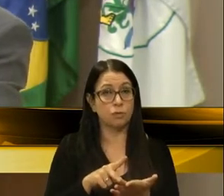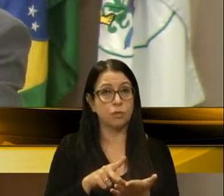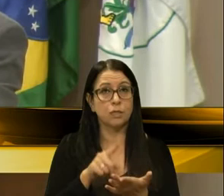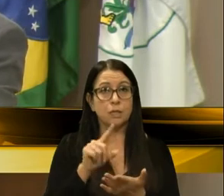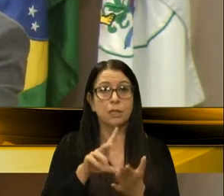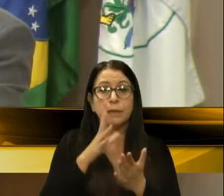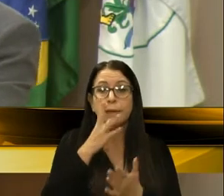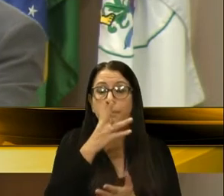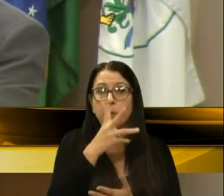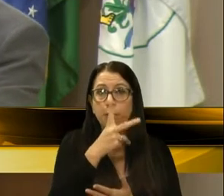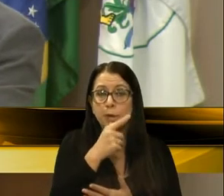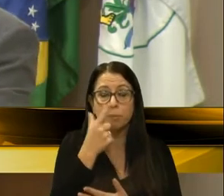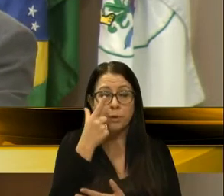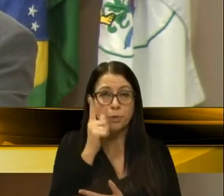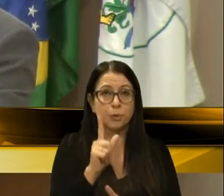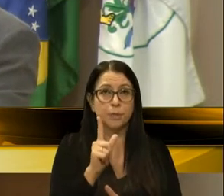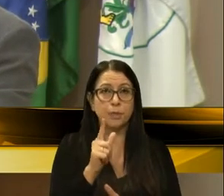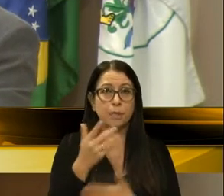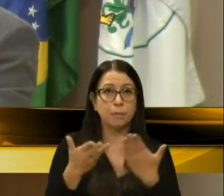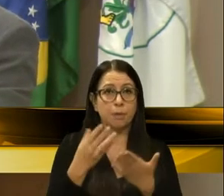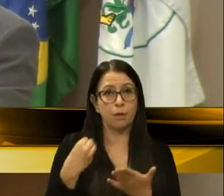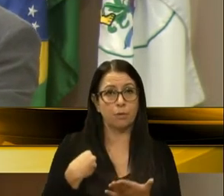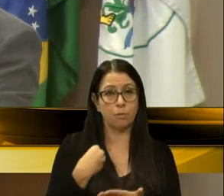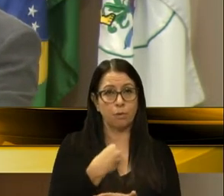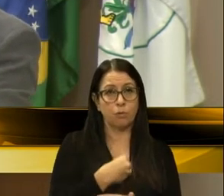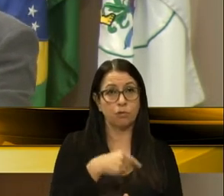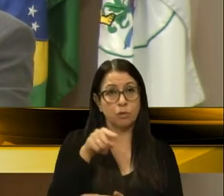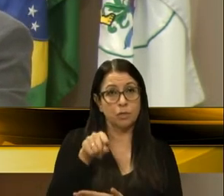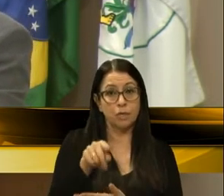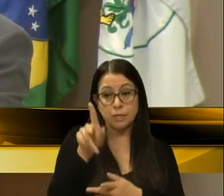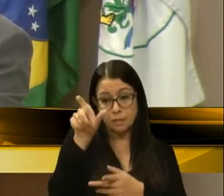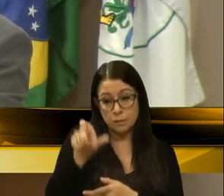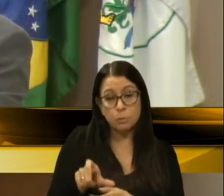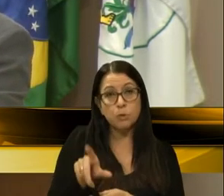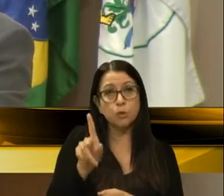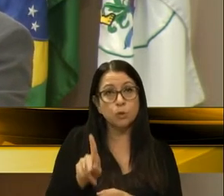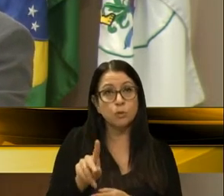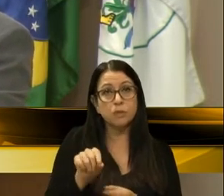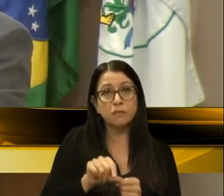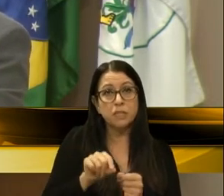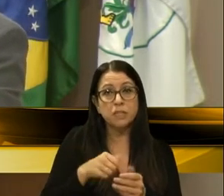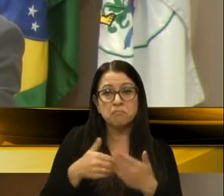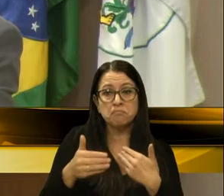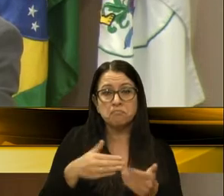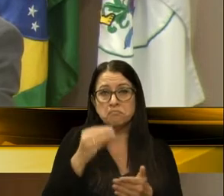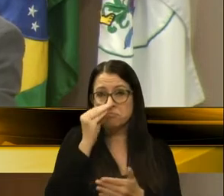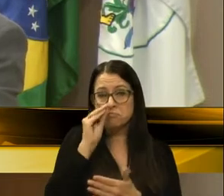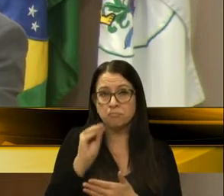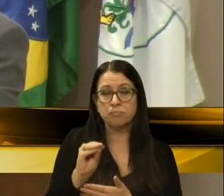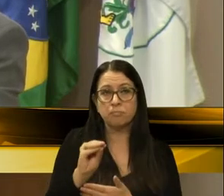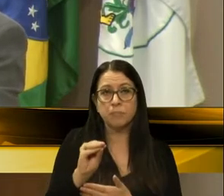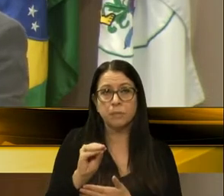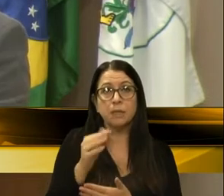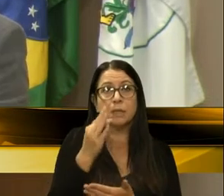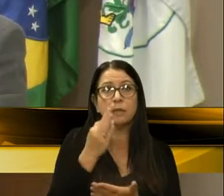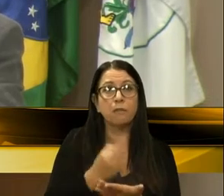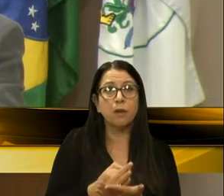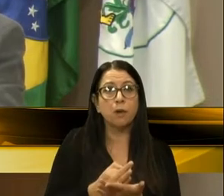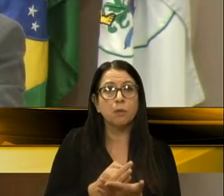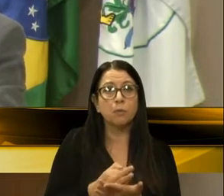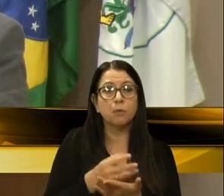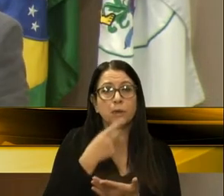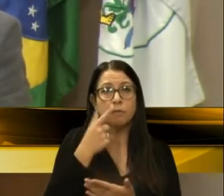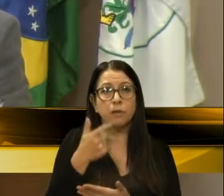e demorando para conseguir a consulta, e essas pessoas fazendo pouco caso e faltam, e